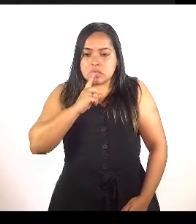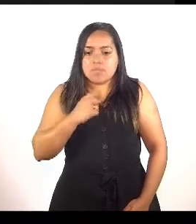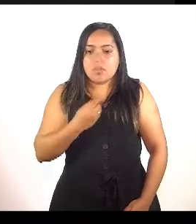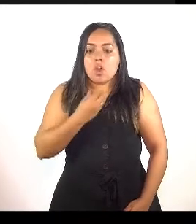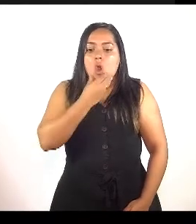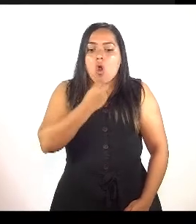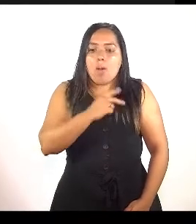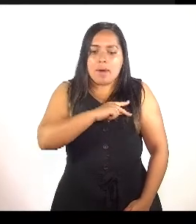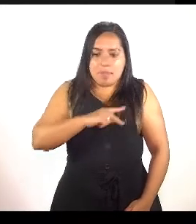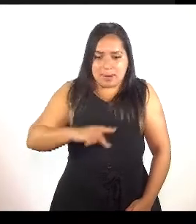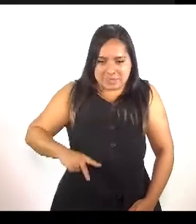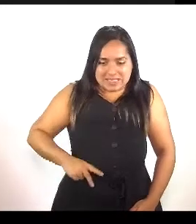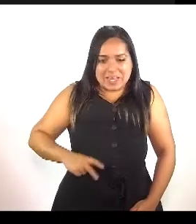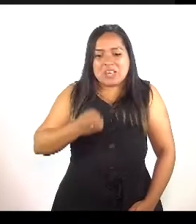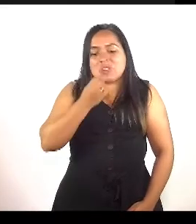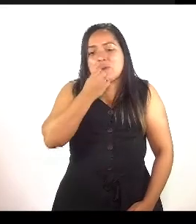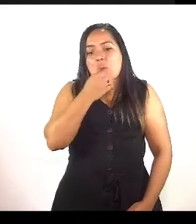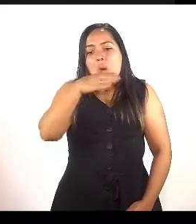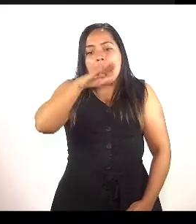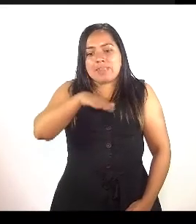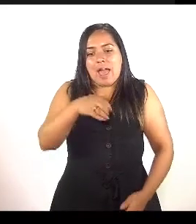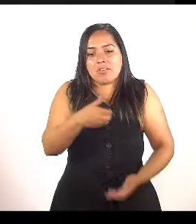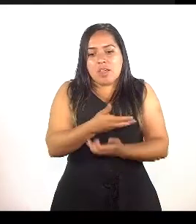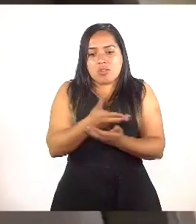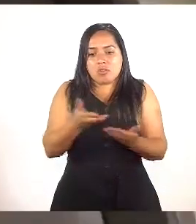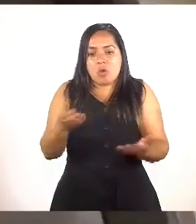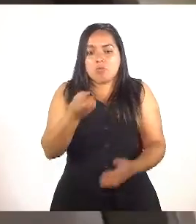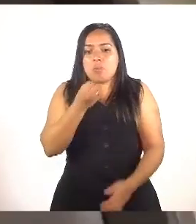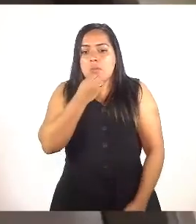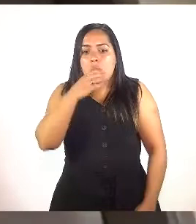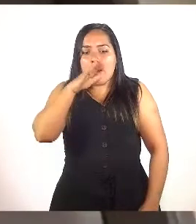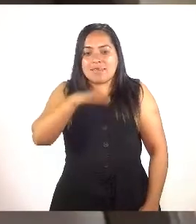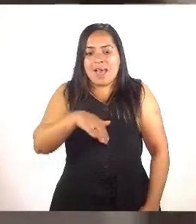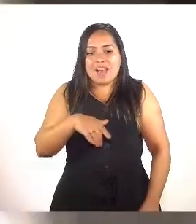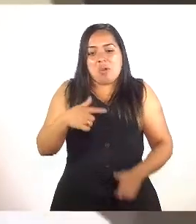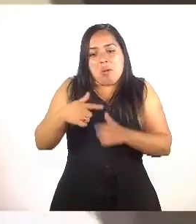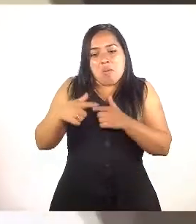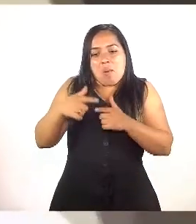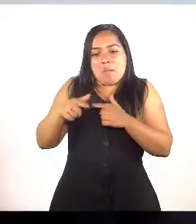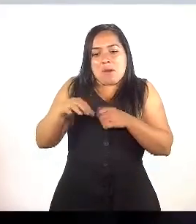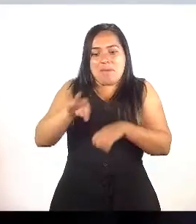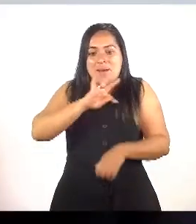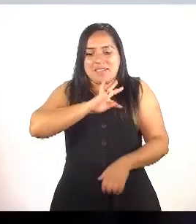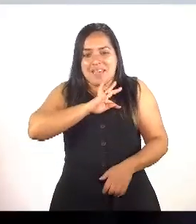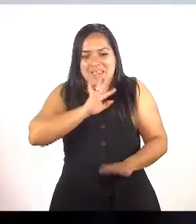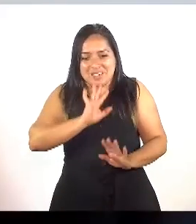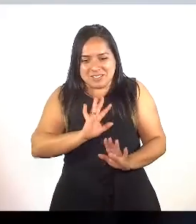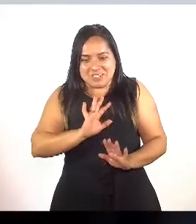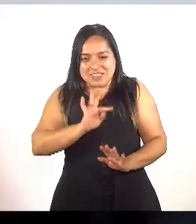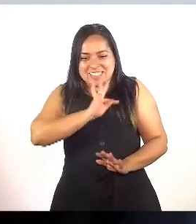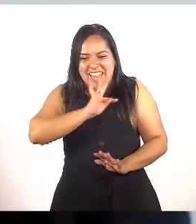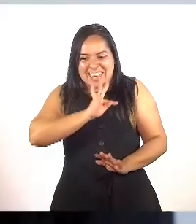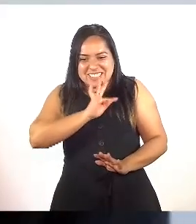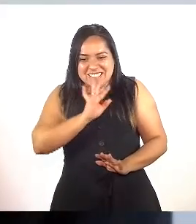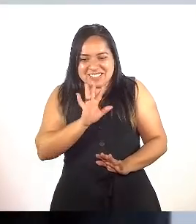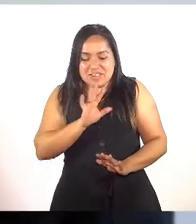Presidente, boa tarde a todos. Deu um probleminha aqui, técnico aqui, no iPad.